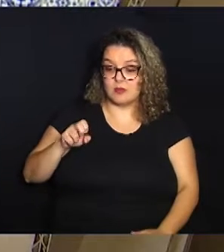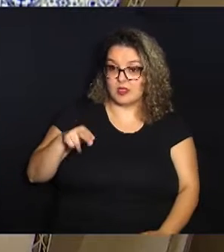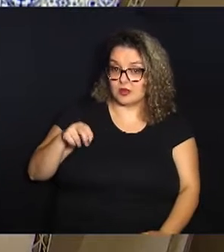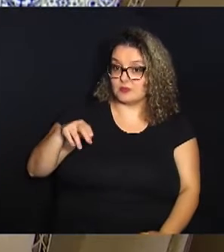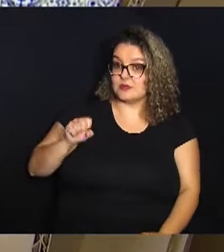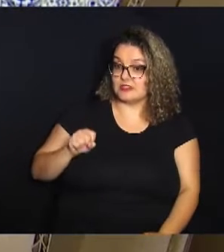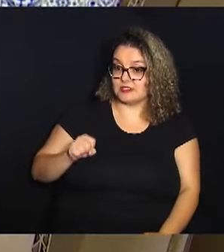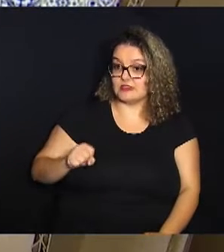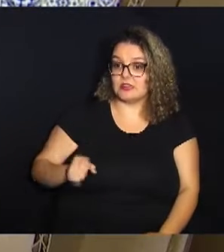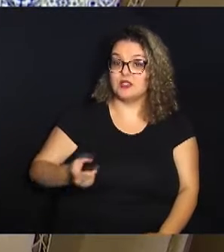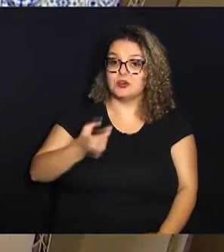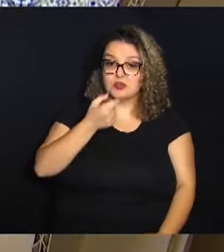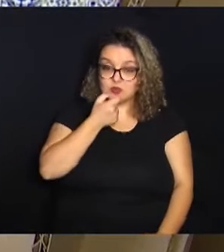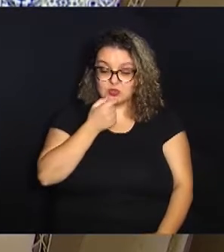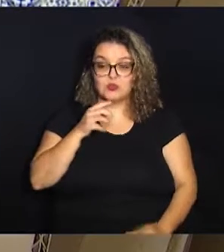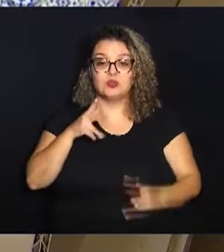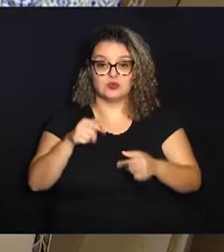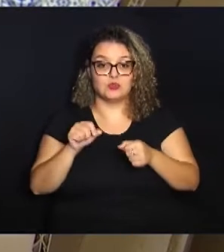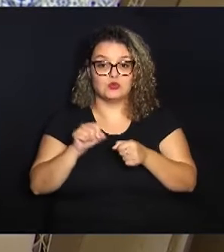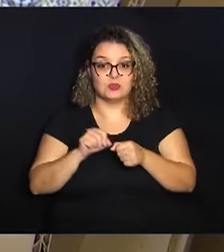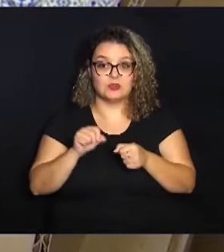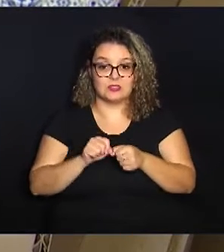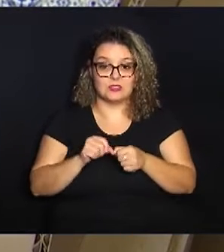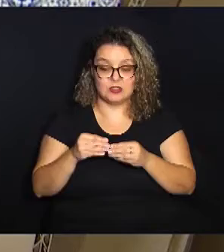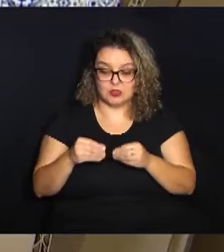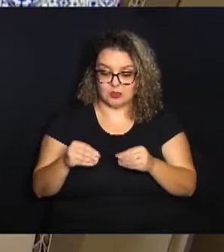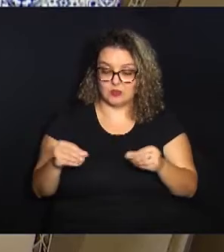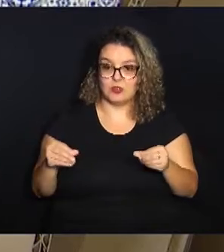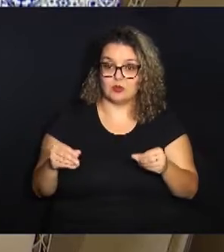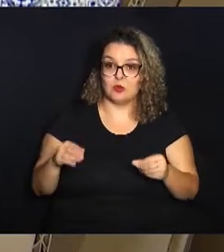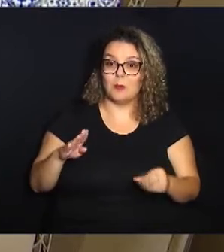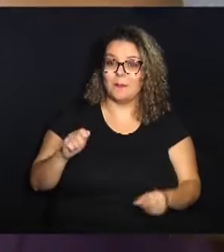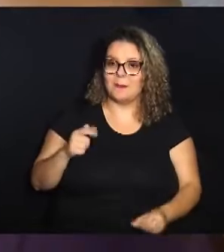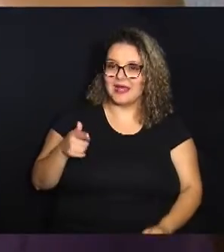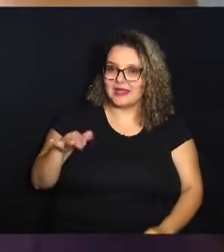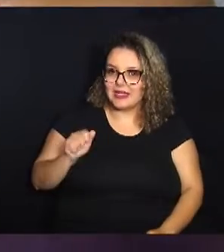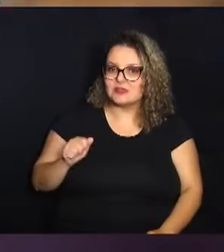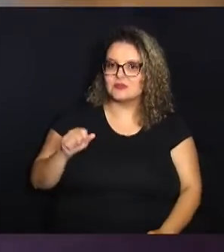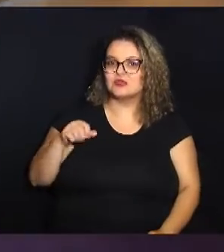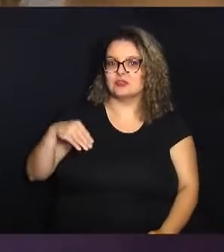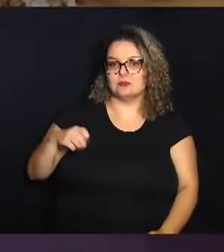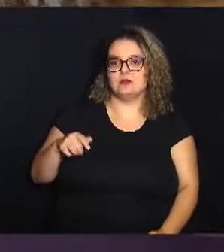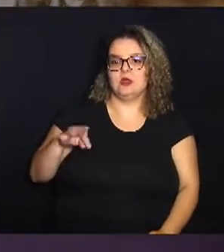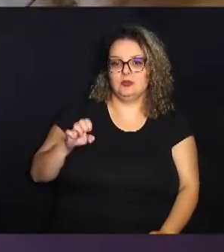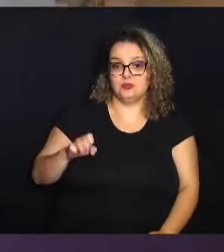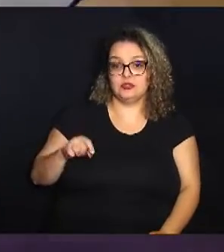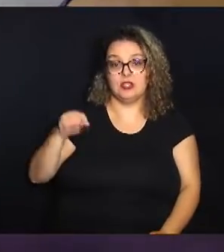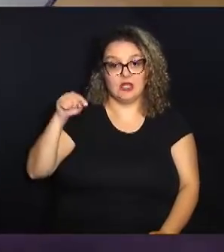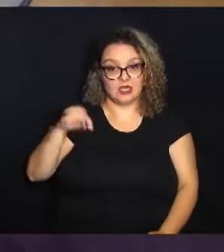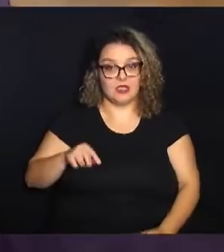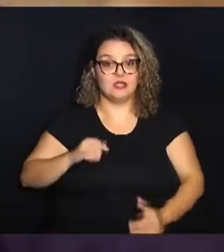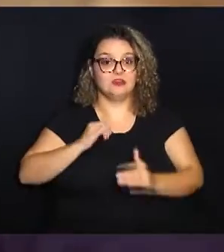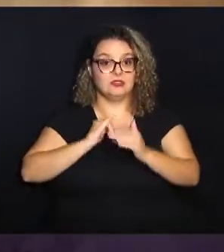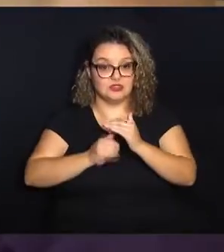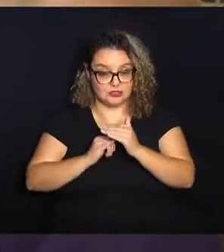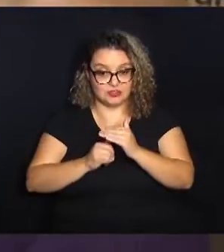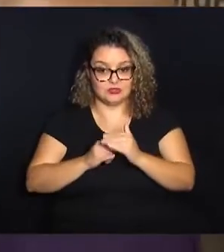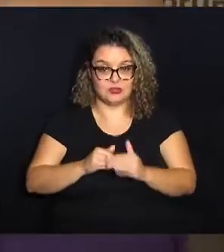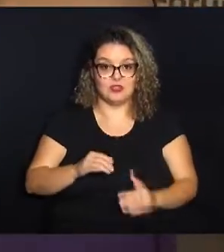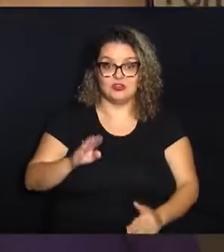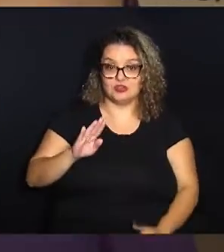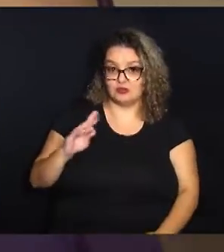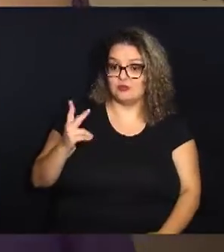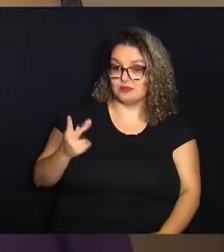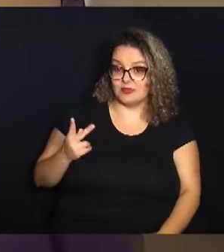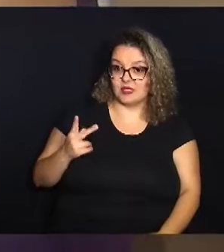biscoitos. Tudo que pode ser feito com a farinha do bagaço de malte. Essa startup veio direto de Belo